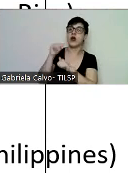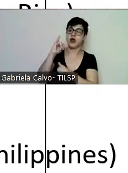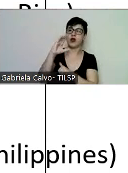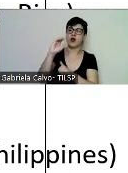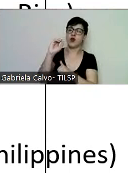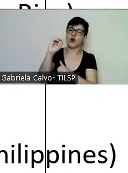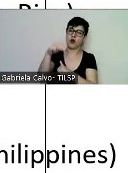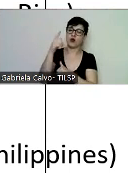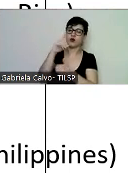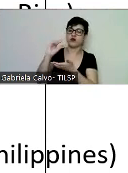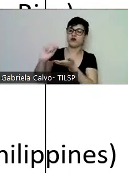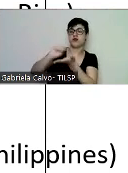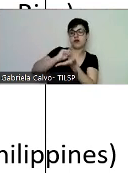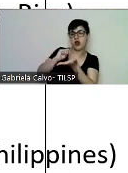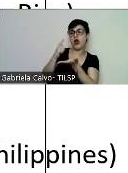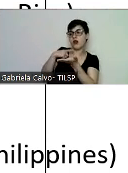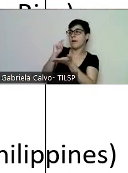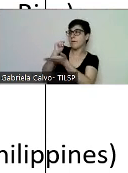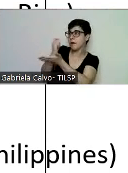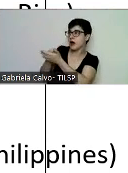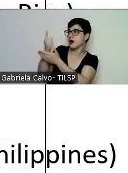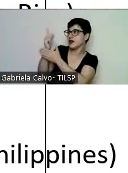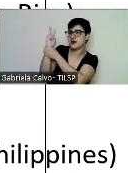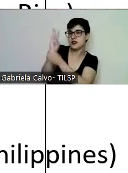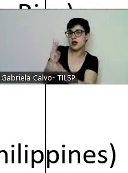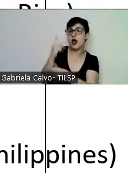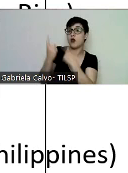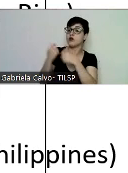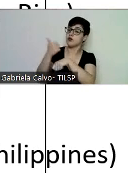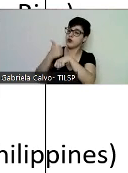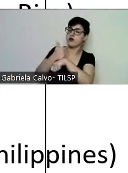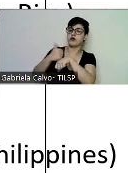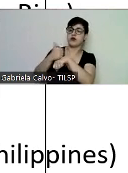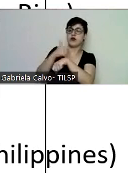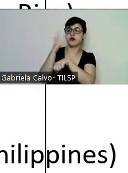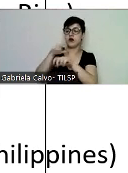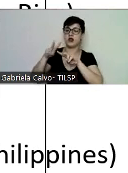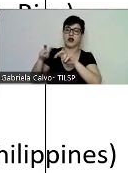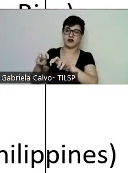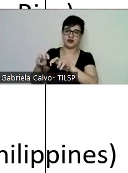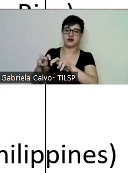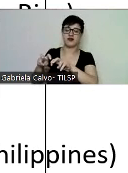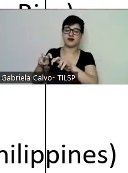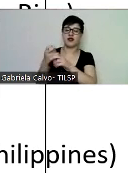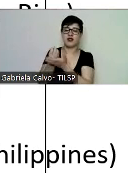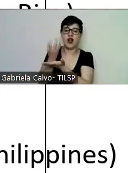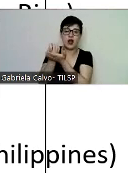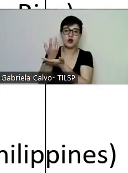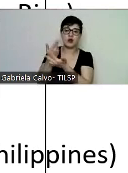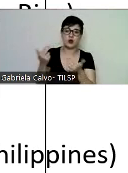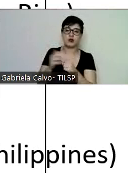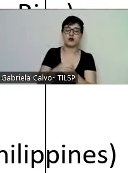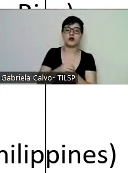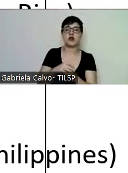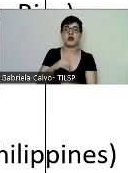tivéssemos pelo menos algumas alguns analistas profissionais de dados textuais né E aí a questão linguística é a questão dos